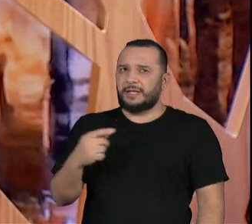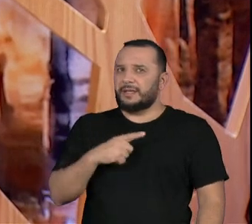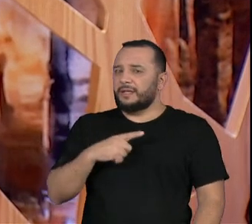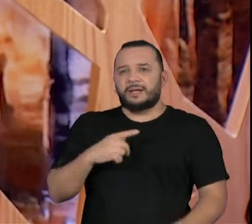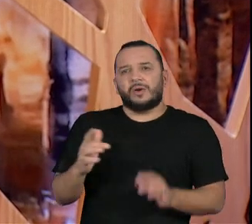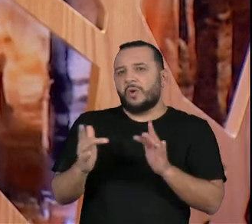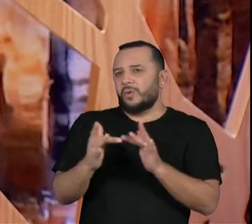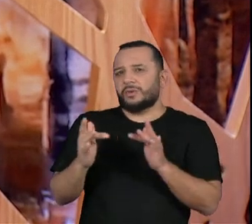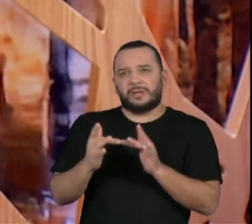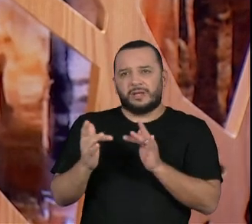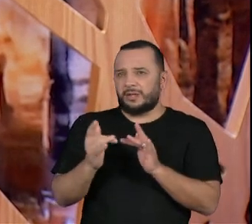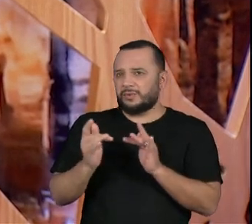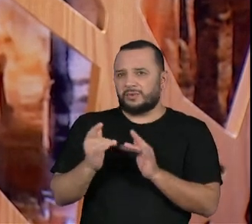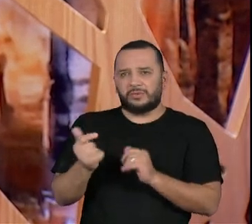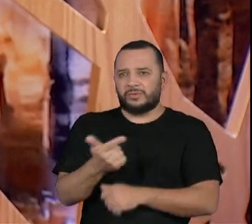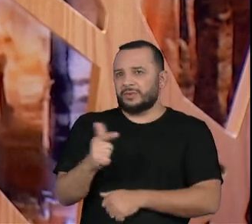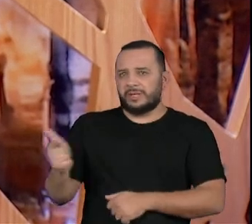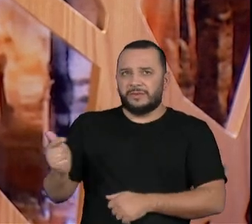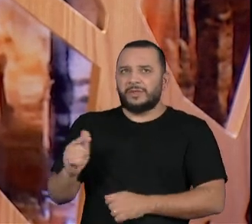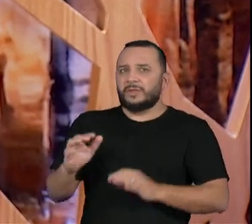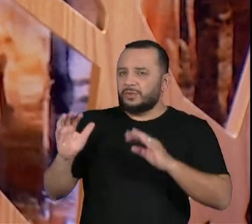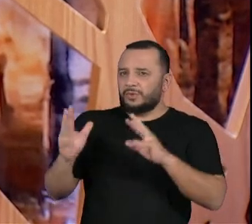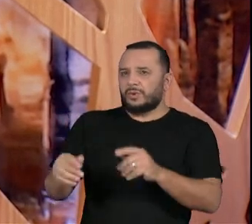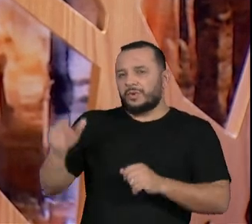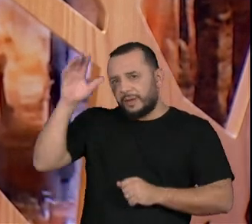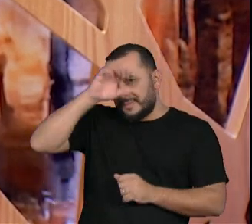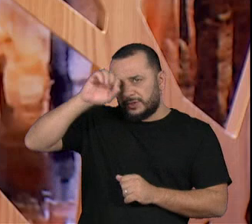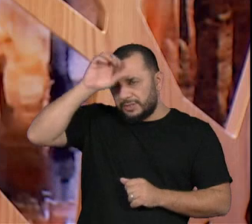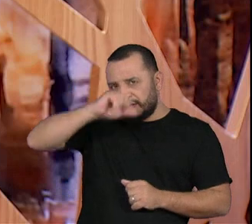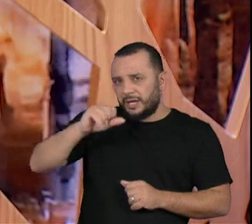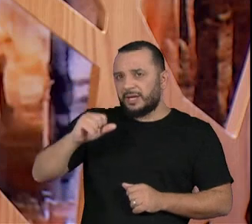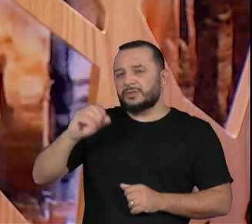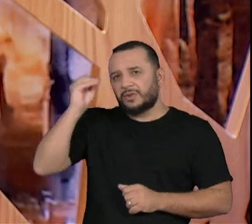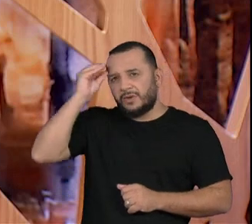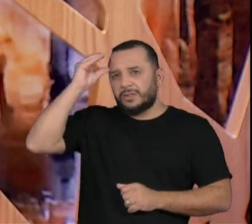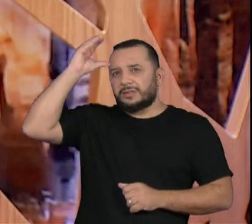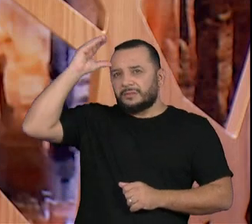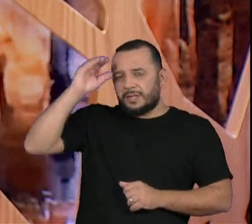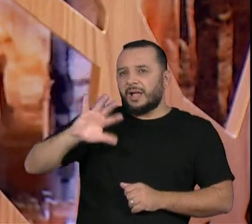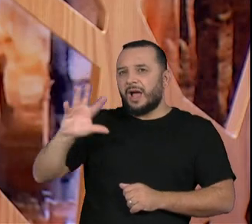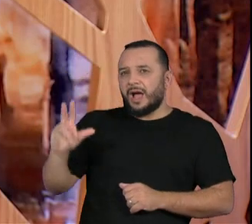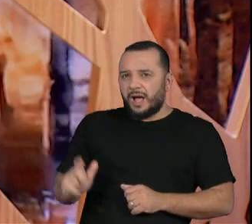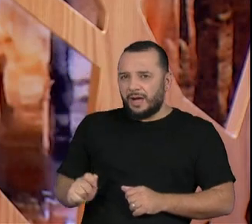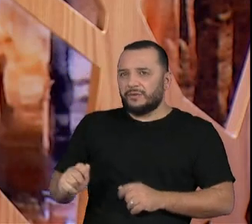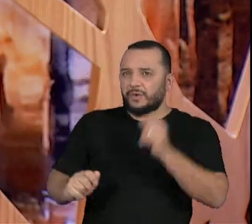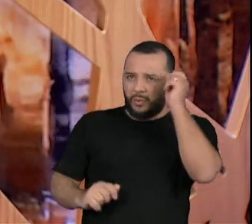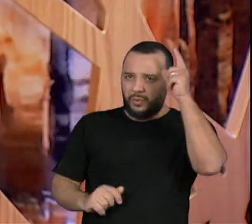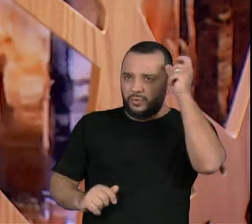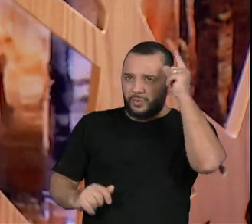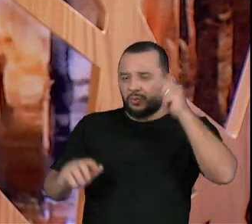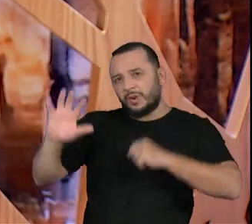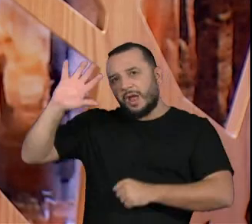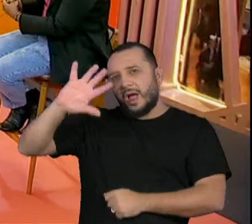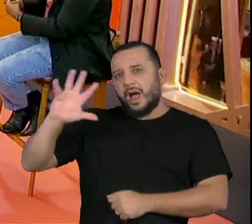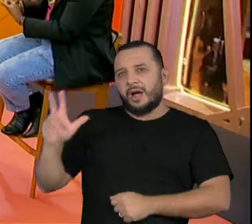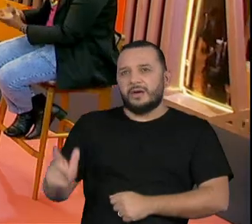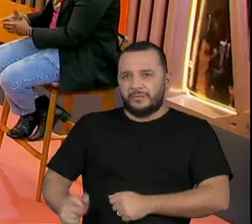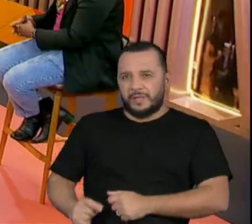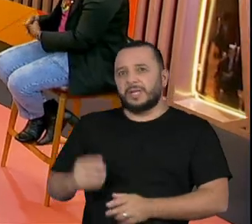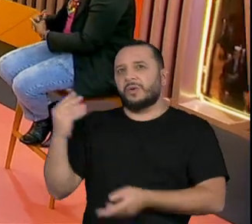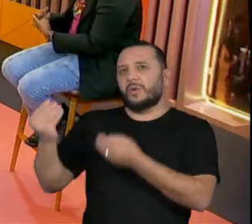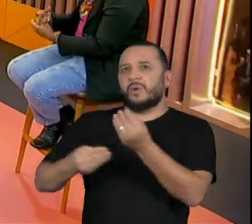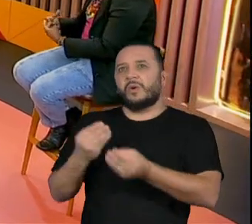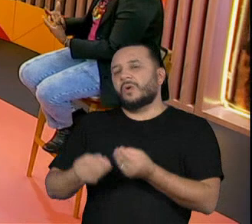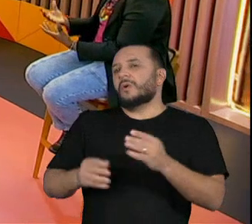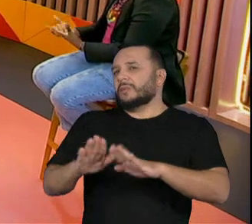isso. Então, toda a formação dela, o conhecimento da África, da cultura africana, do que é ser uma